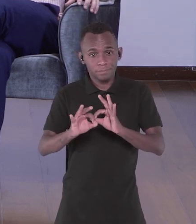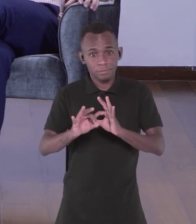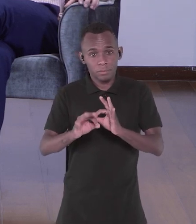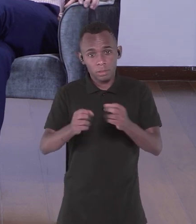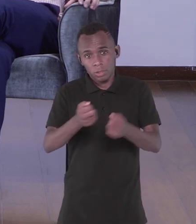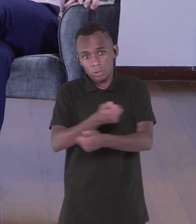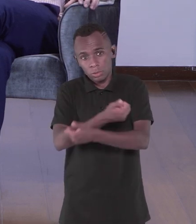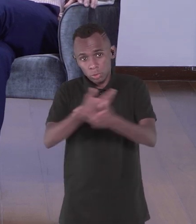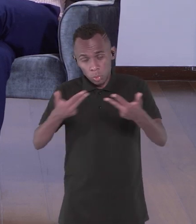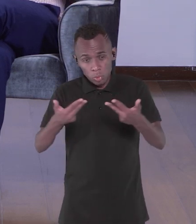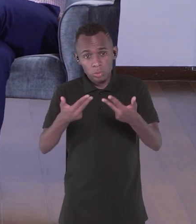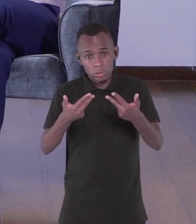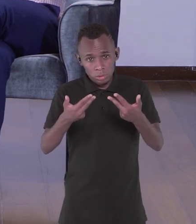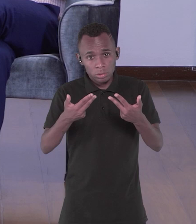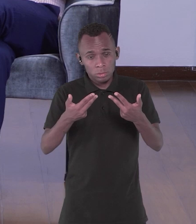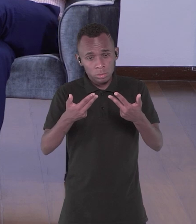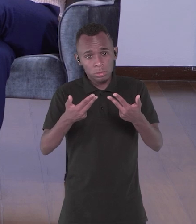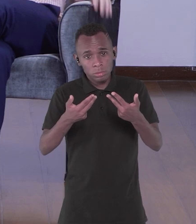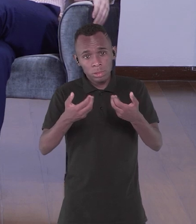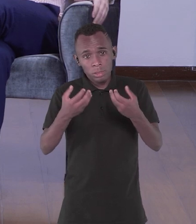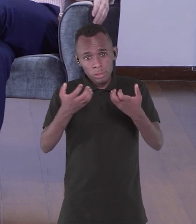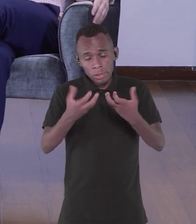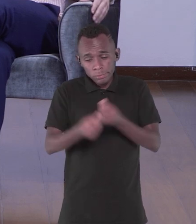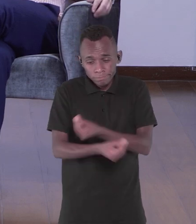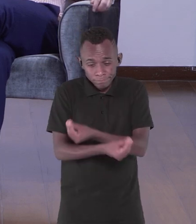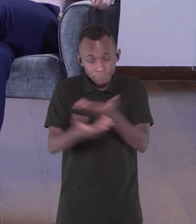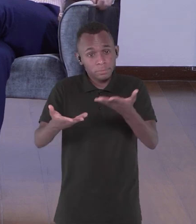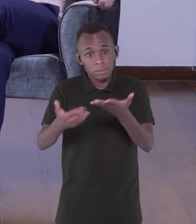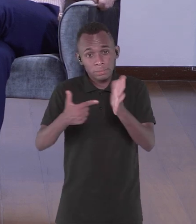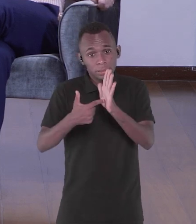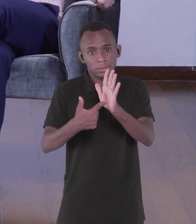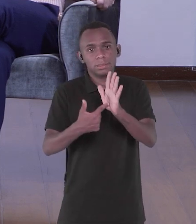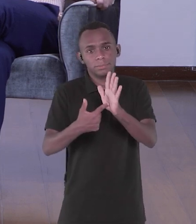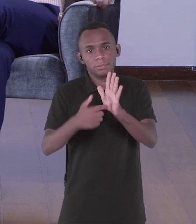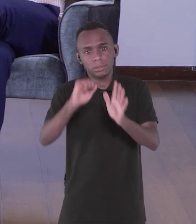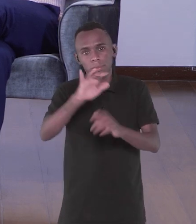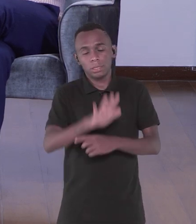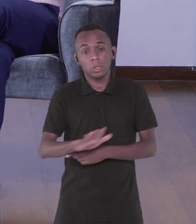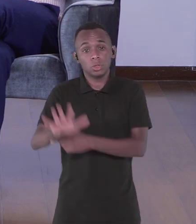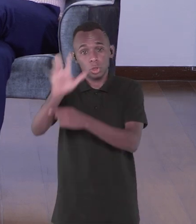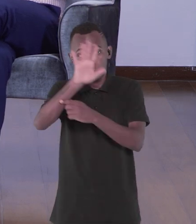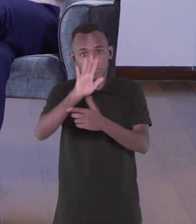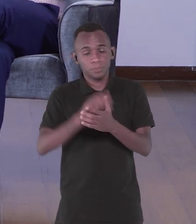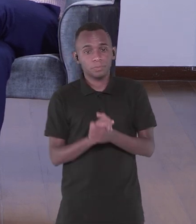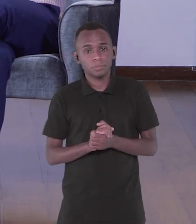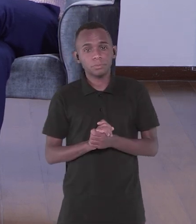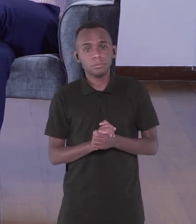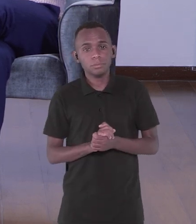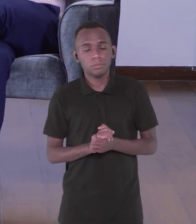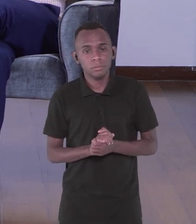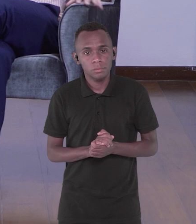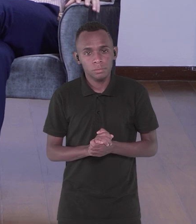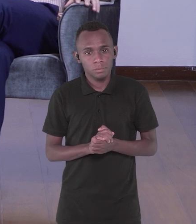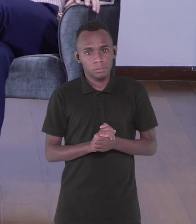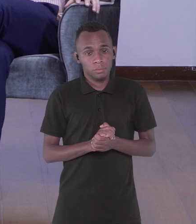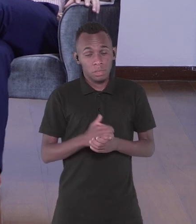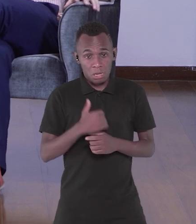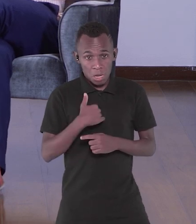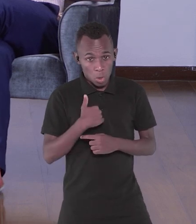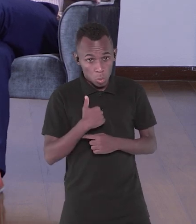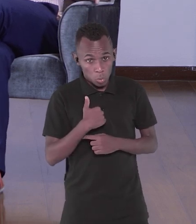as cartadas que quer dar no cenário internacional. Eu não estou, e de forma